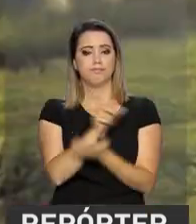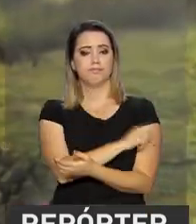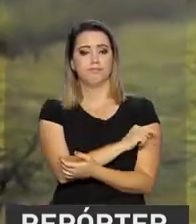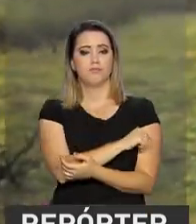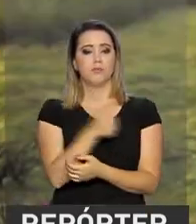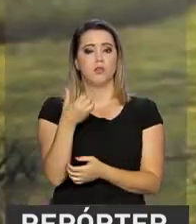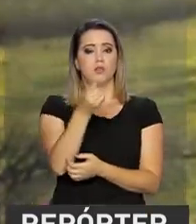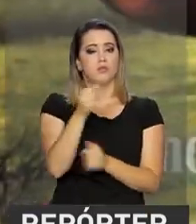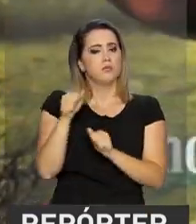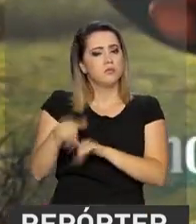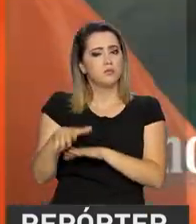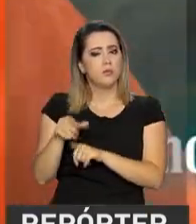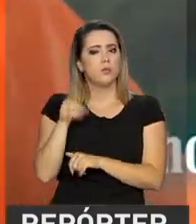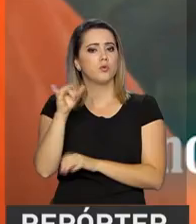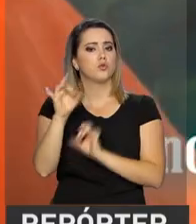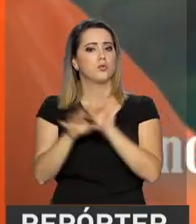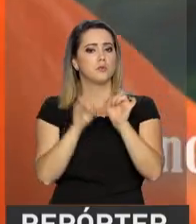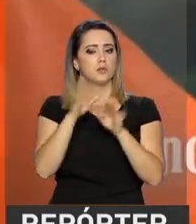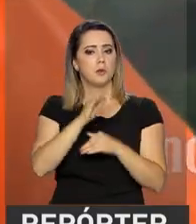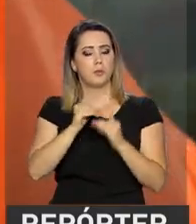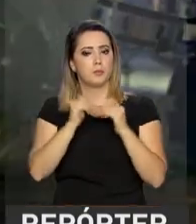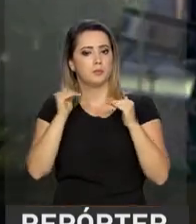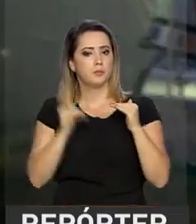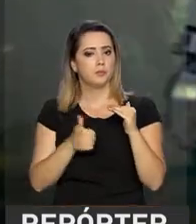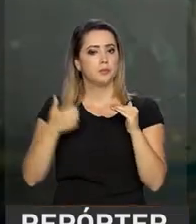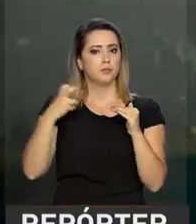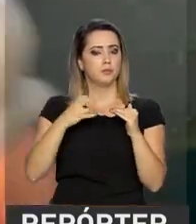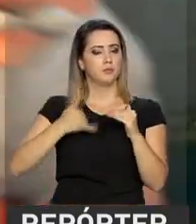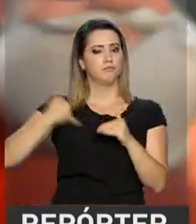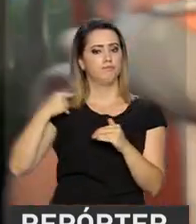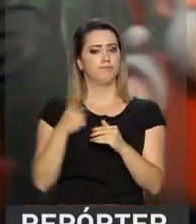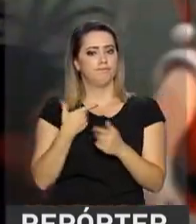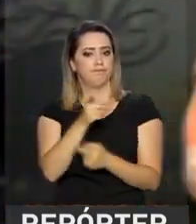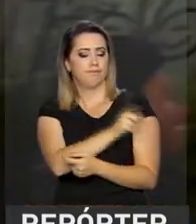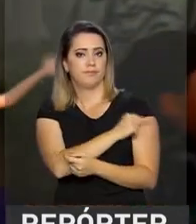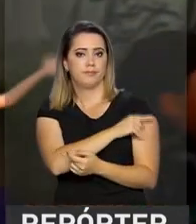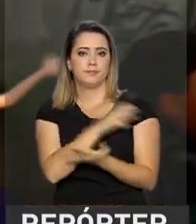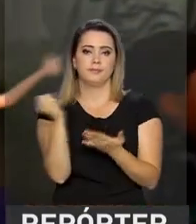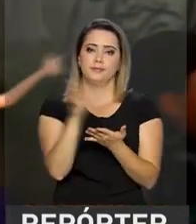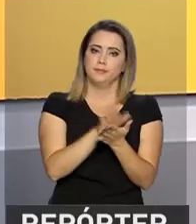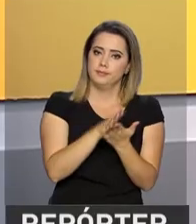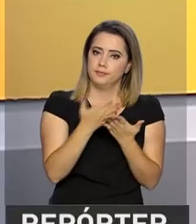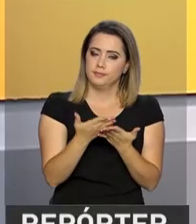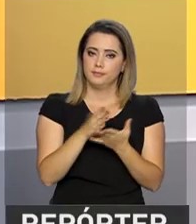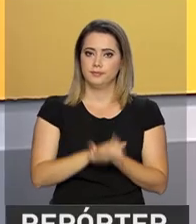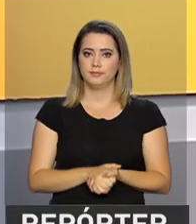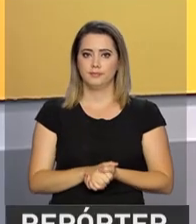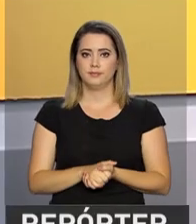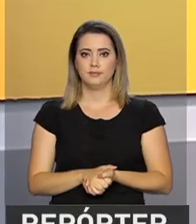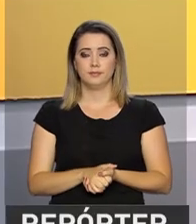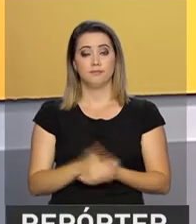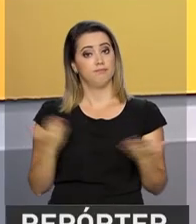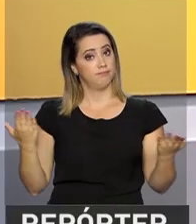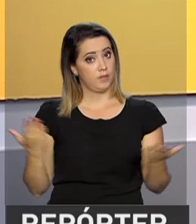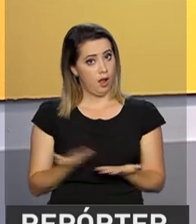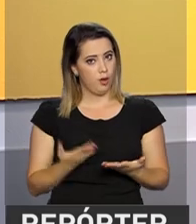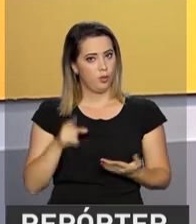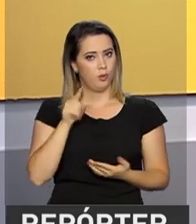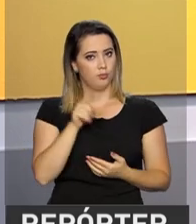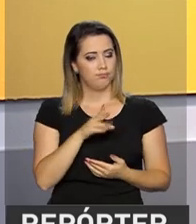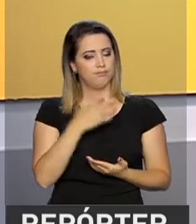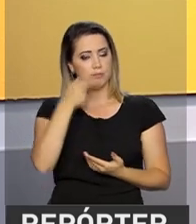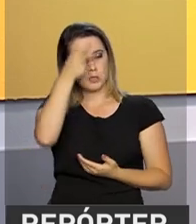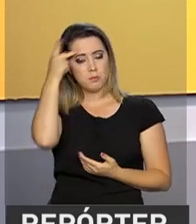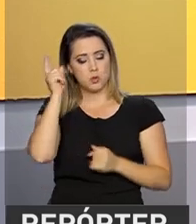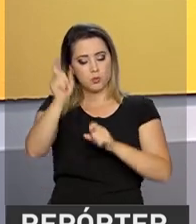cv voltinha de leve seus filhos menores de 15 anos para vacinar atualizar a avenida a partir de agora agricultores